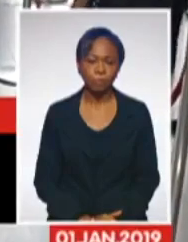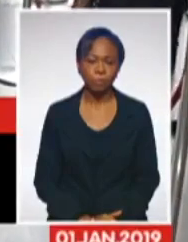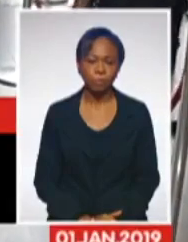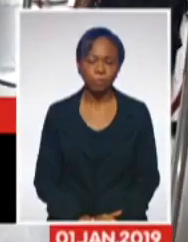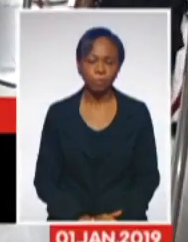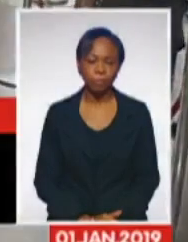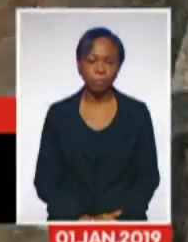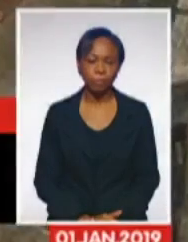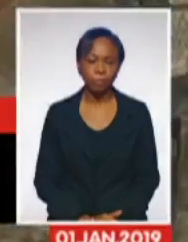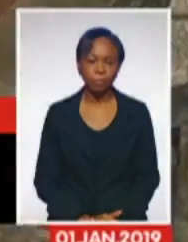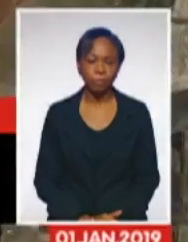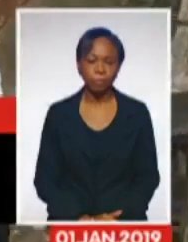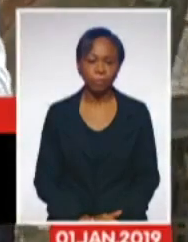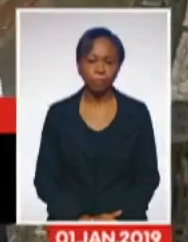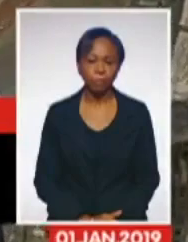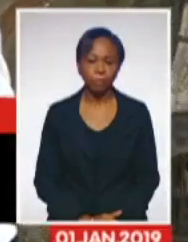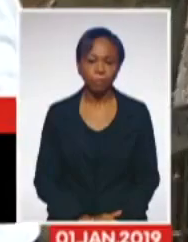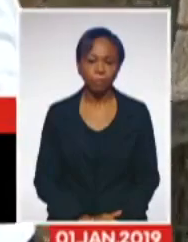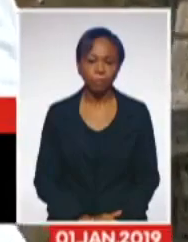Pode.